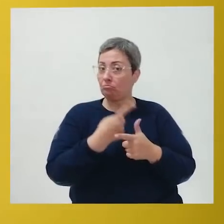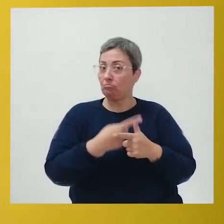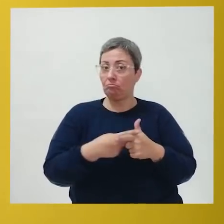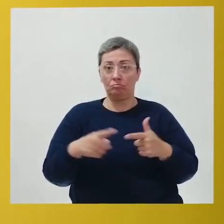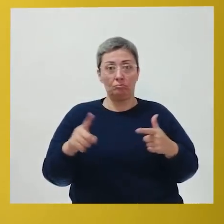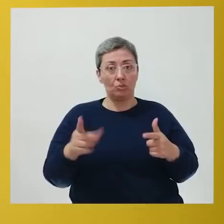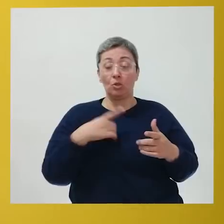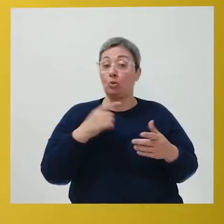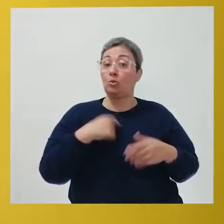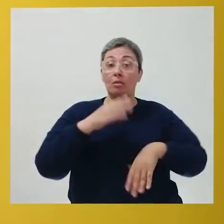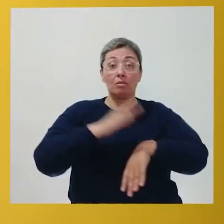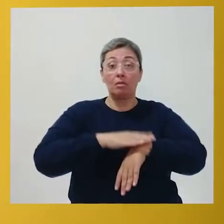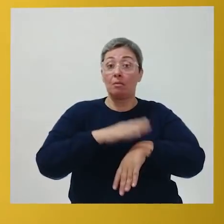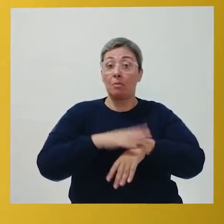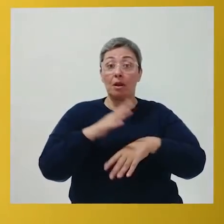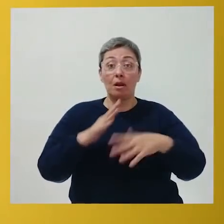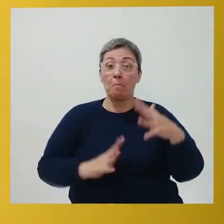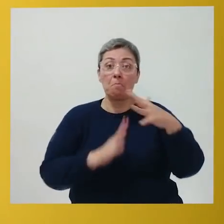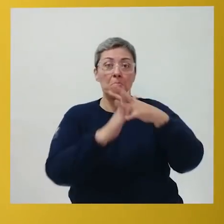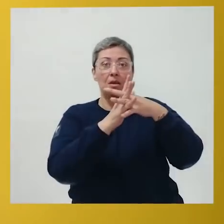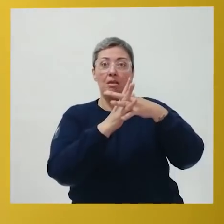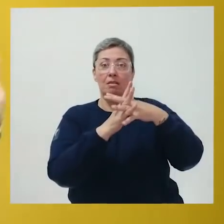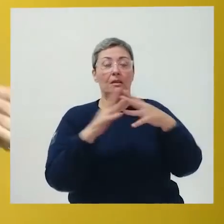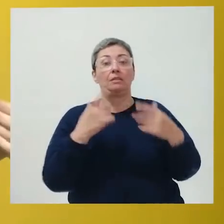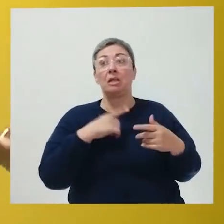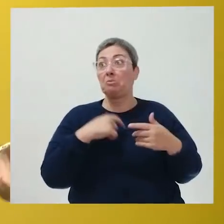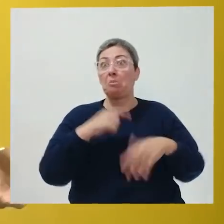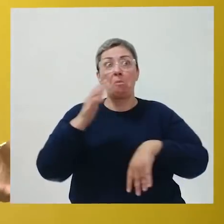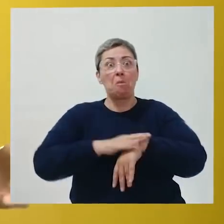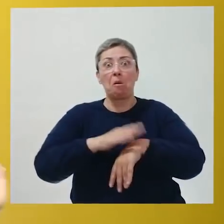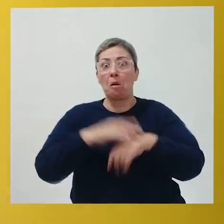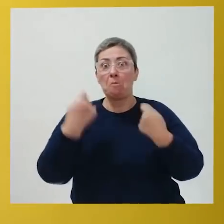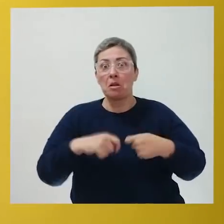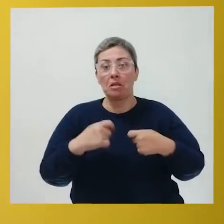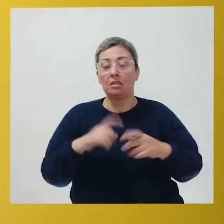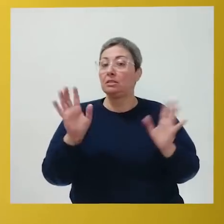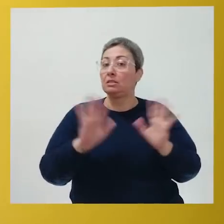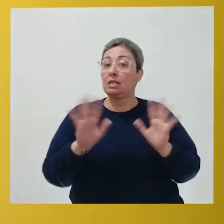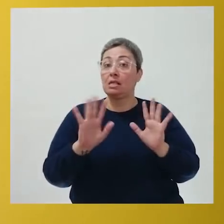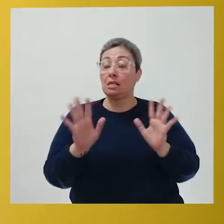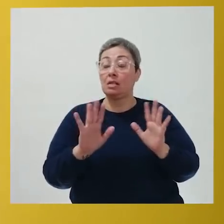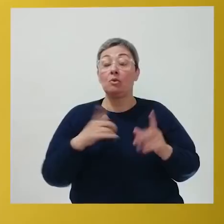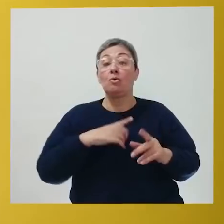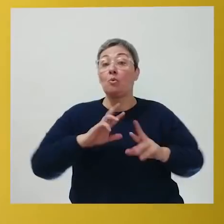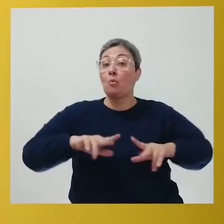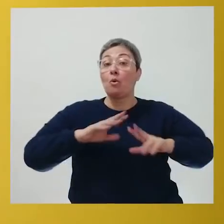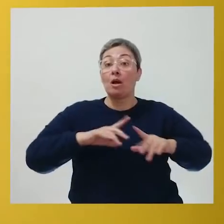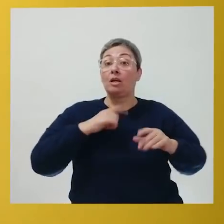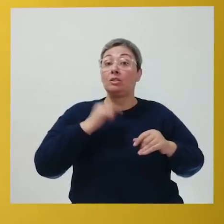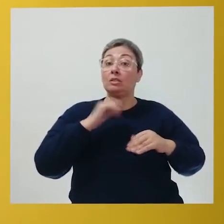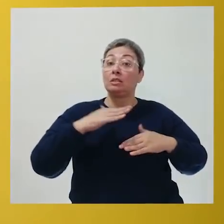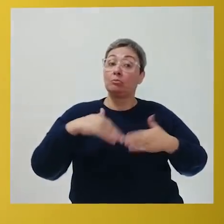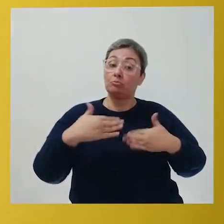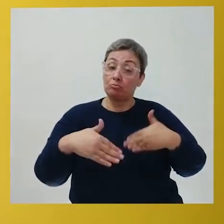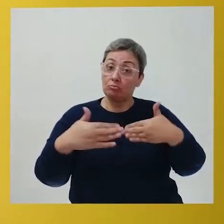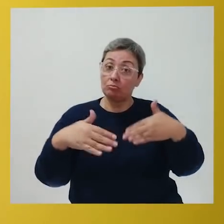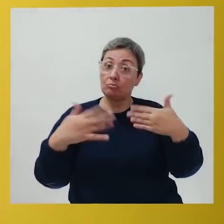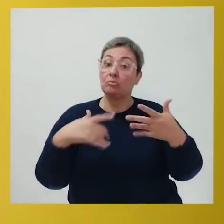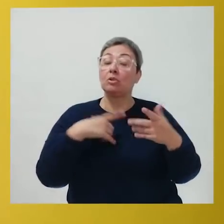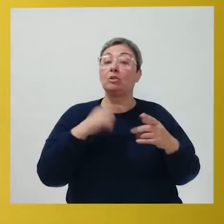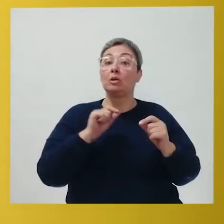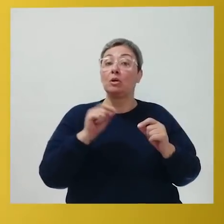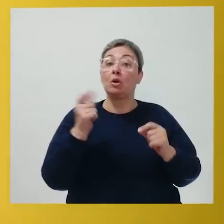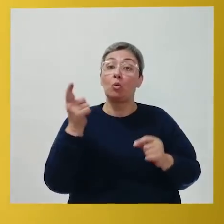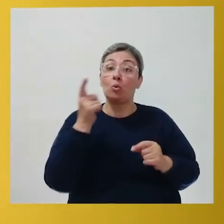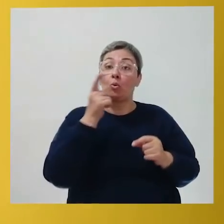problema, nós não estamos trabalhando com uma meta, ela tem que fazer. Nós estamos trabalhando com a criança para que ela